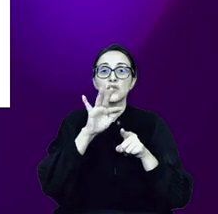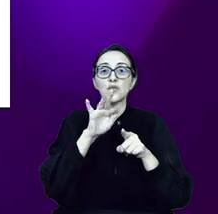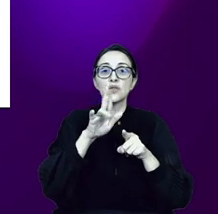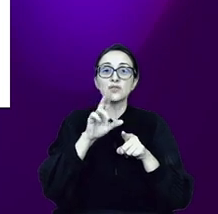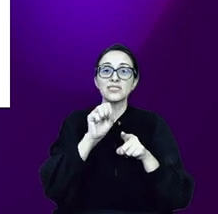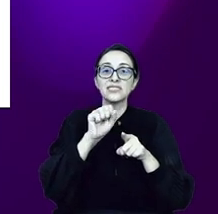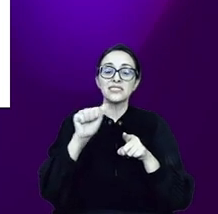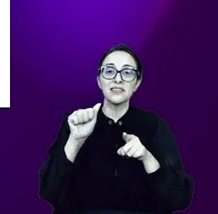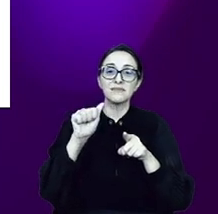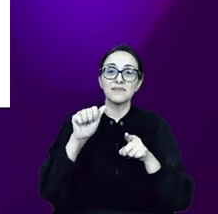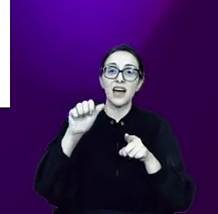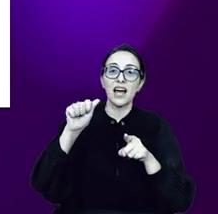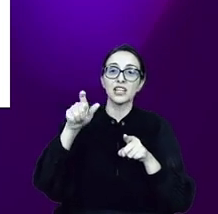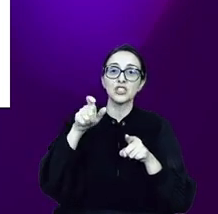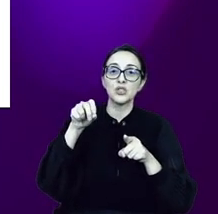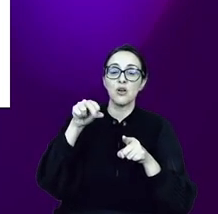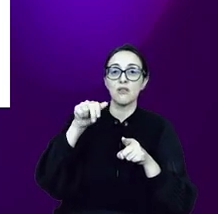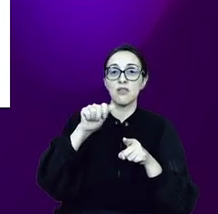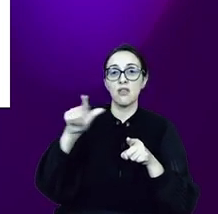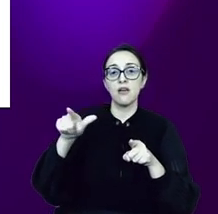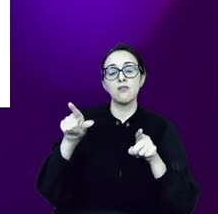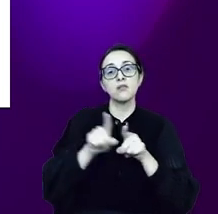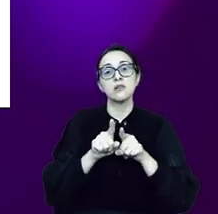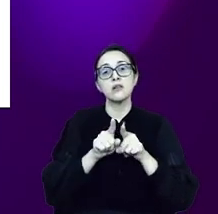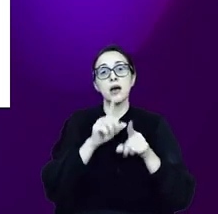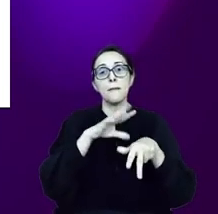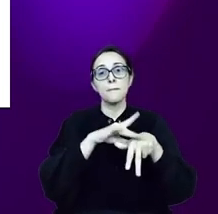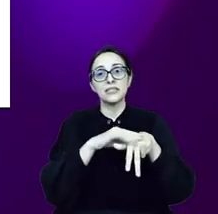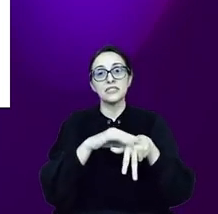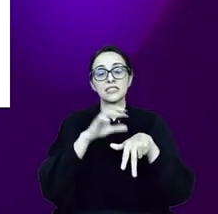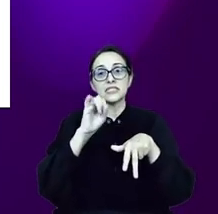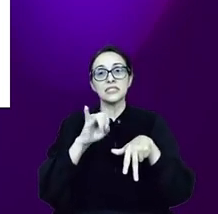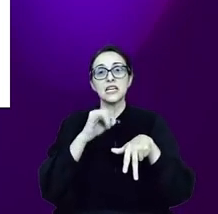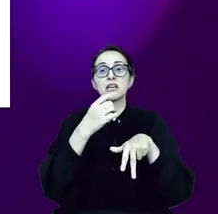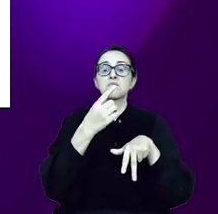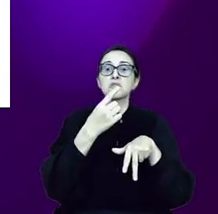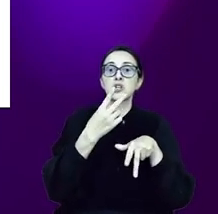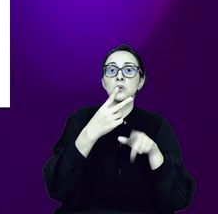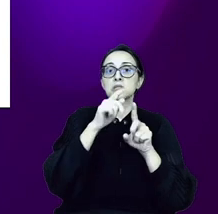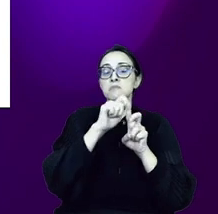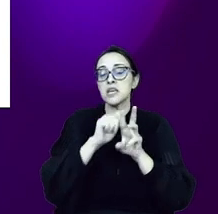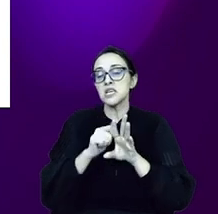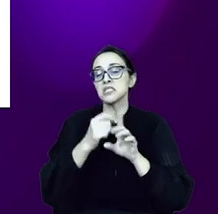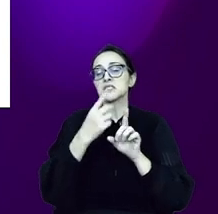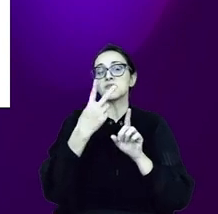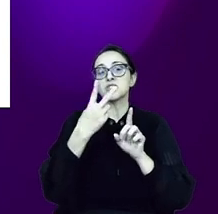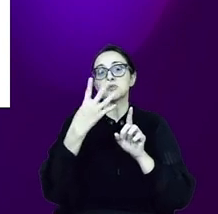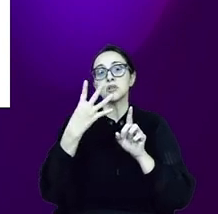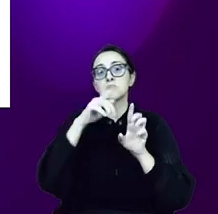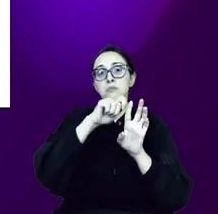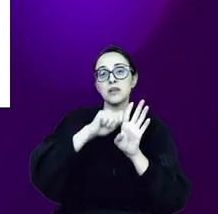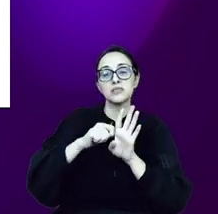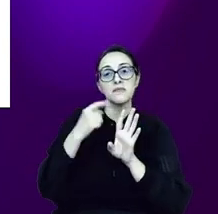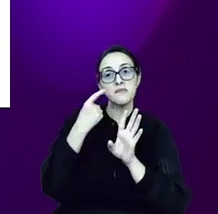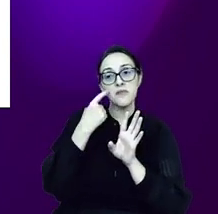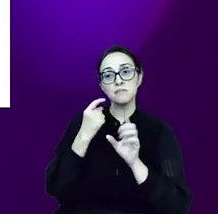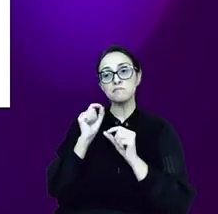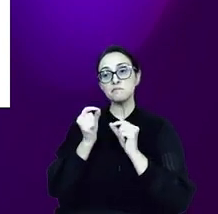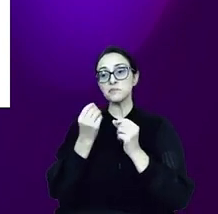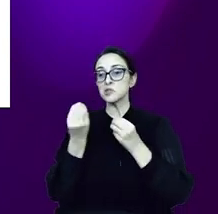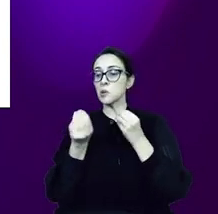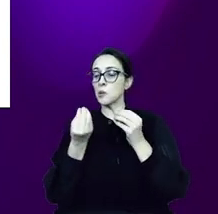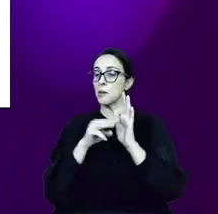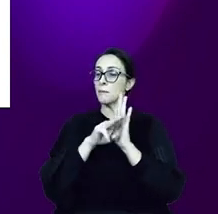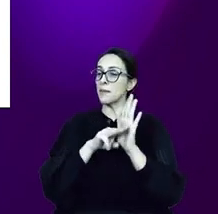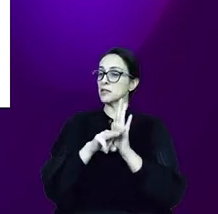de traumatismo, analisando os pacientes com 12 e 24 meses após, para tentar definir um método